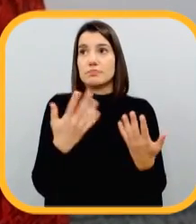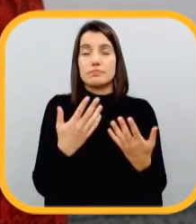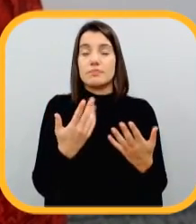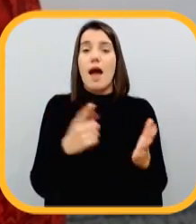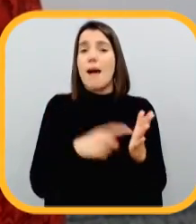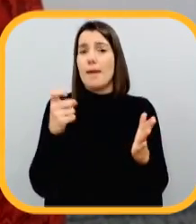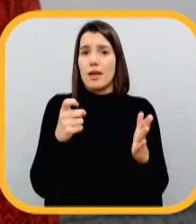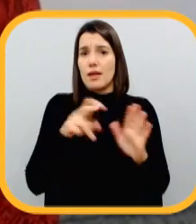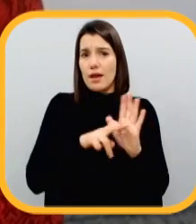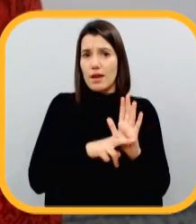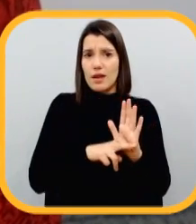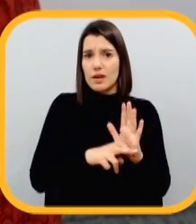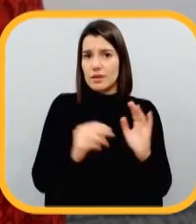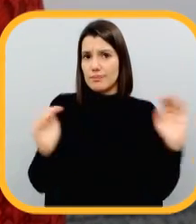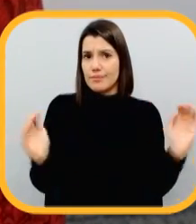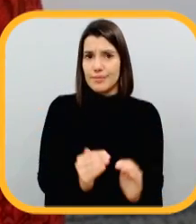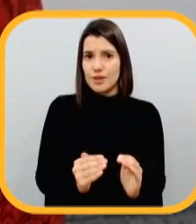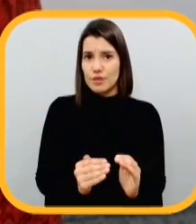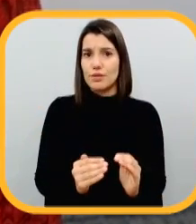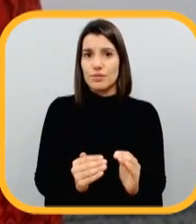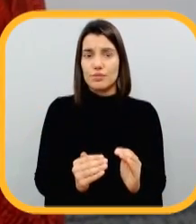os Estados Unidos, em que não há tantas regras,